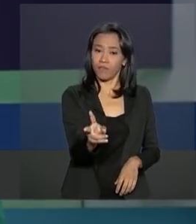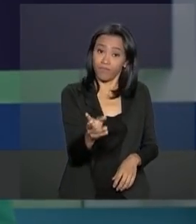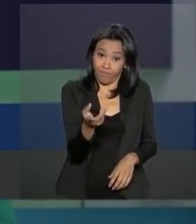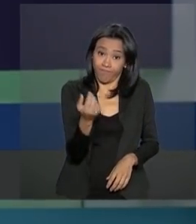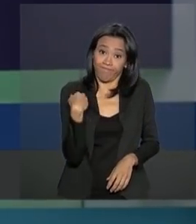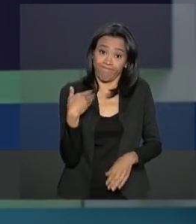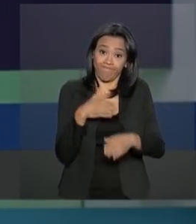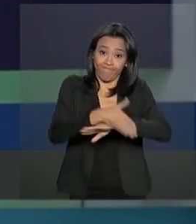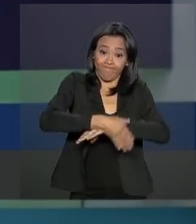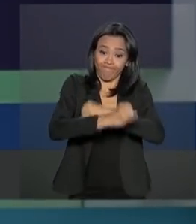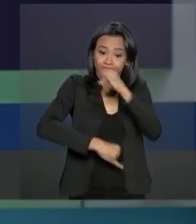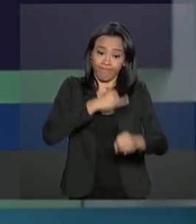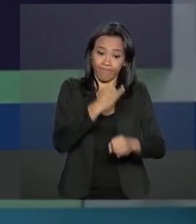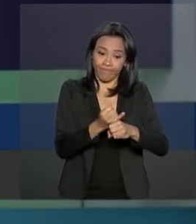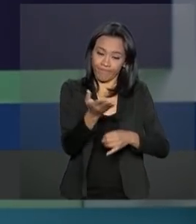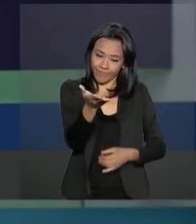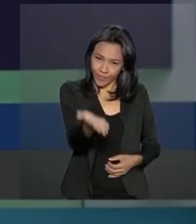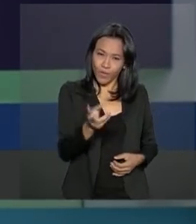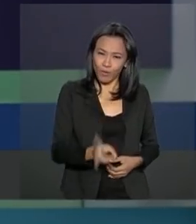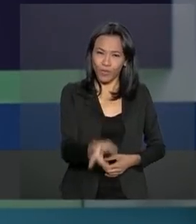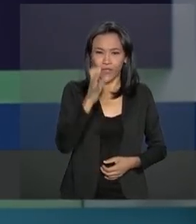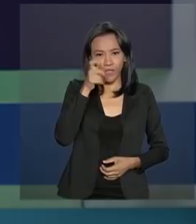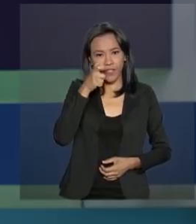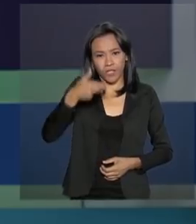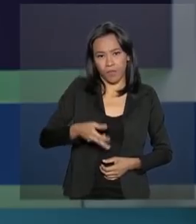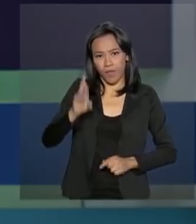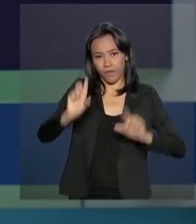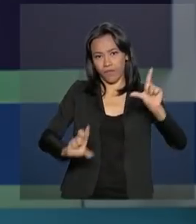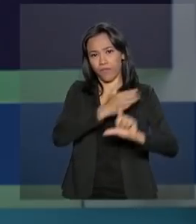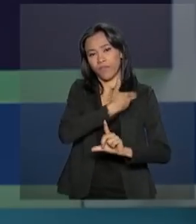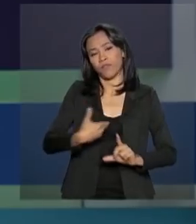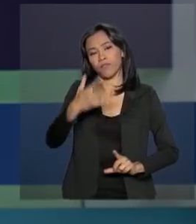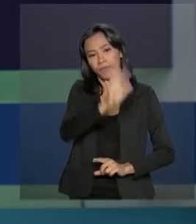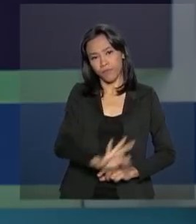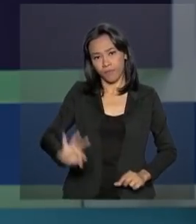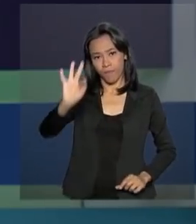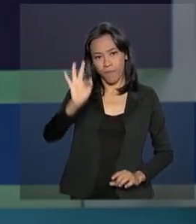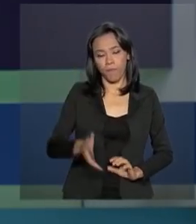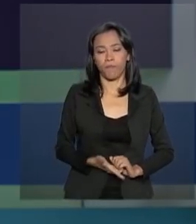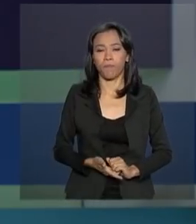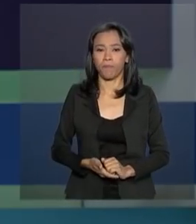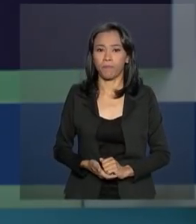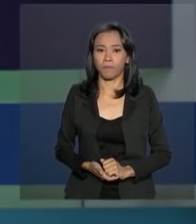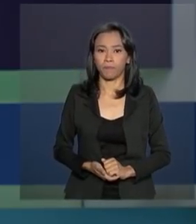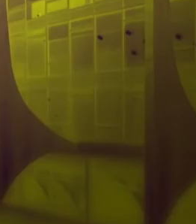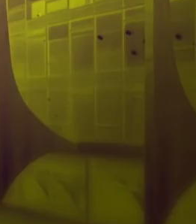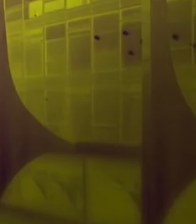também nas nossas redes sociais. Continue com a gente na NBR, a TV do Governo Federal.